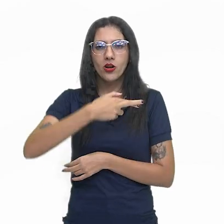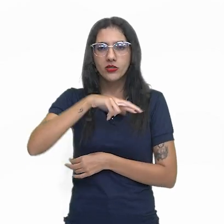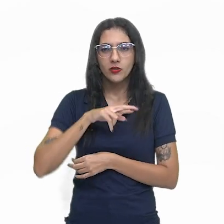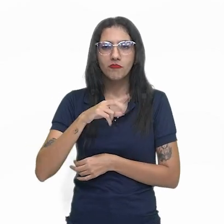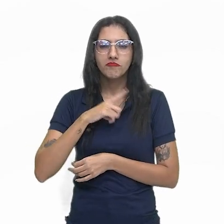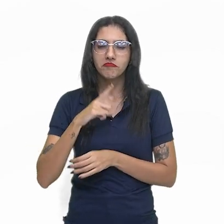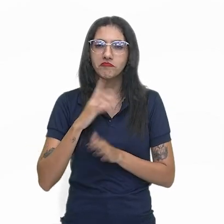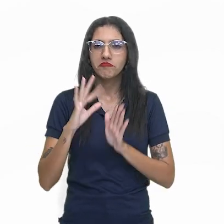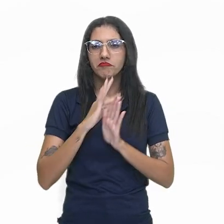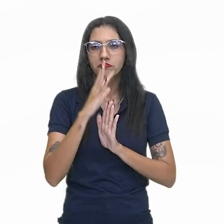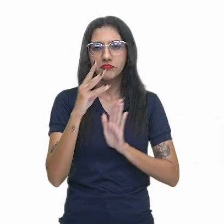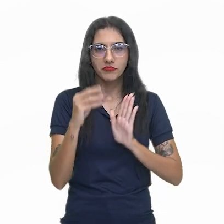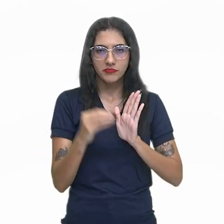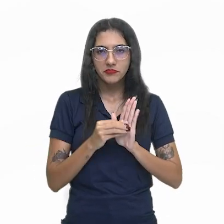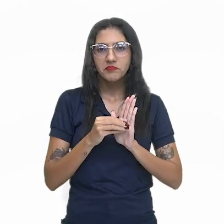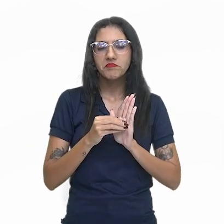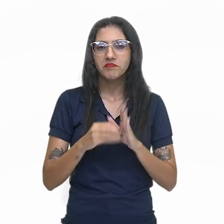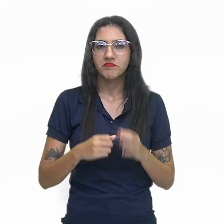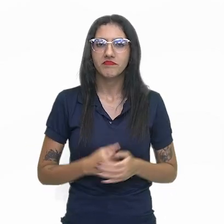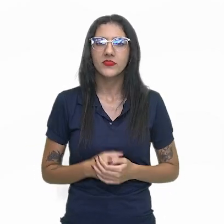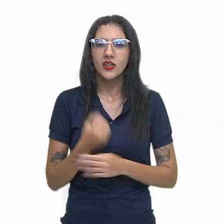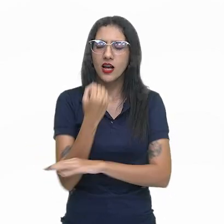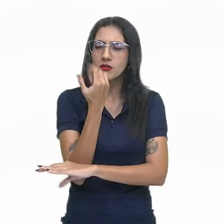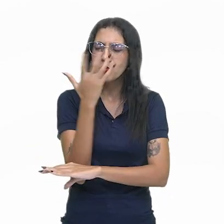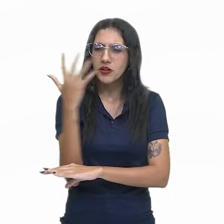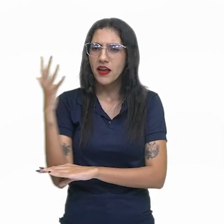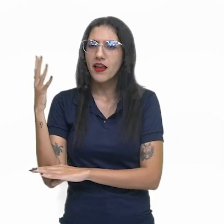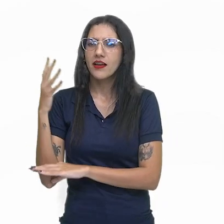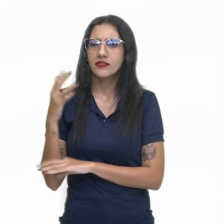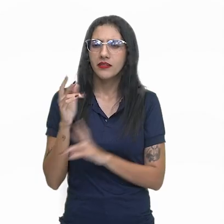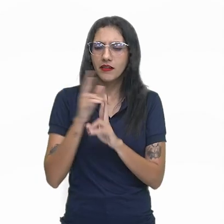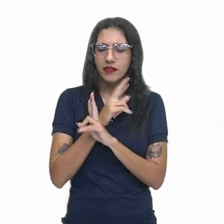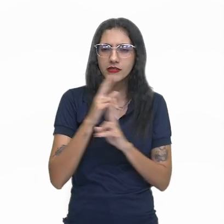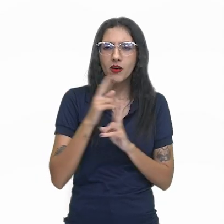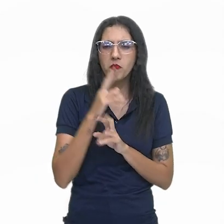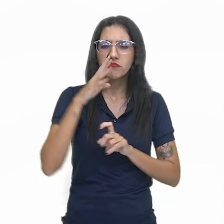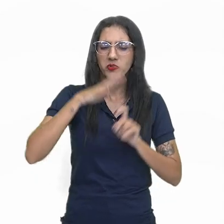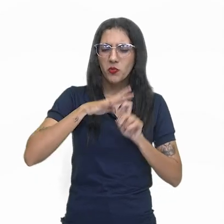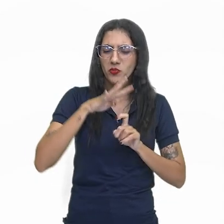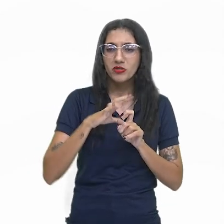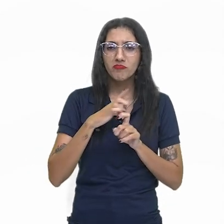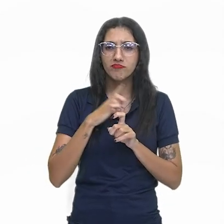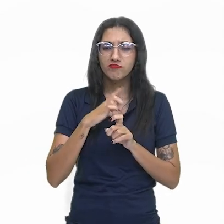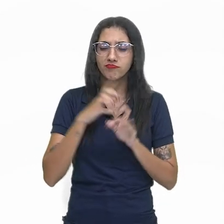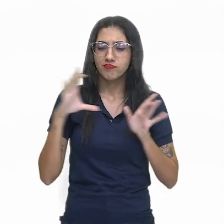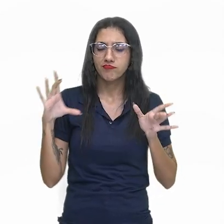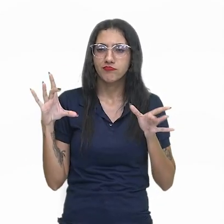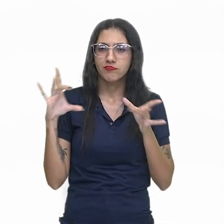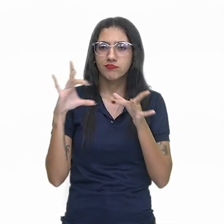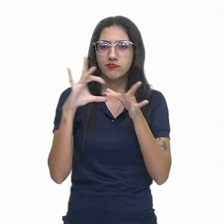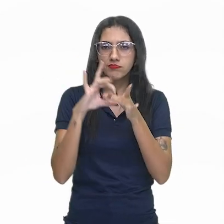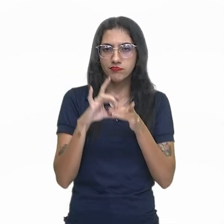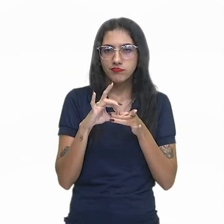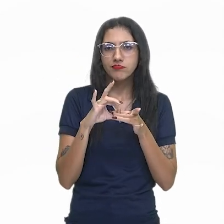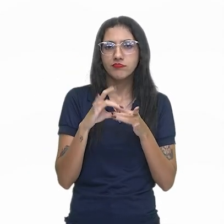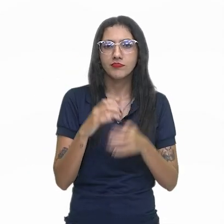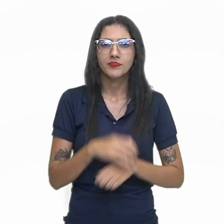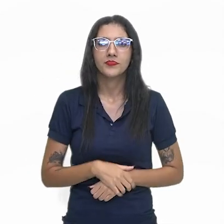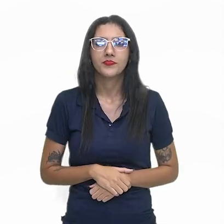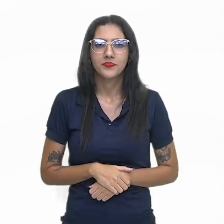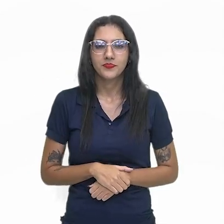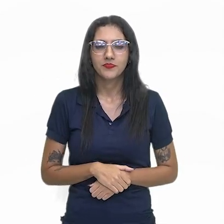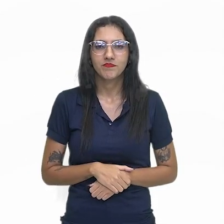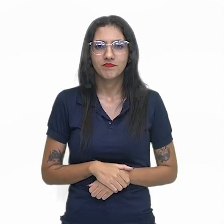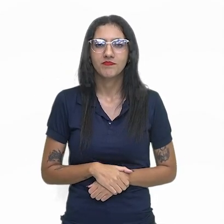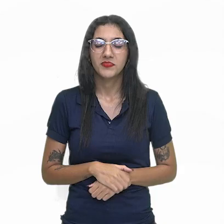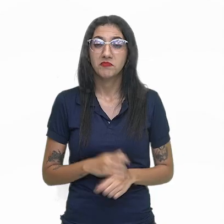nossa Amazônia, que a natureza e divindades são sinônimos de uma mesma realidade, a necessidade